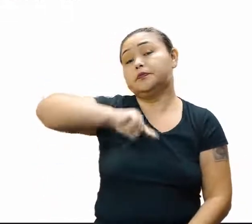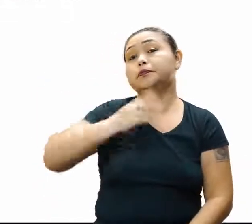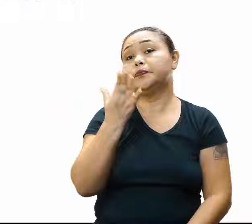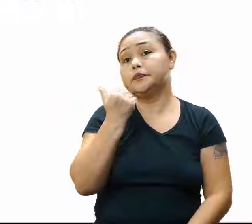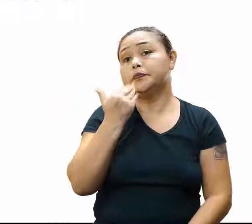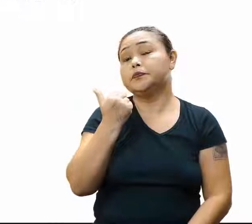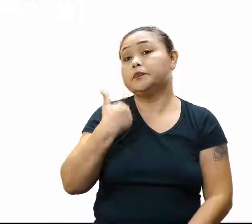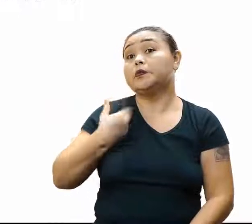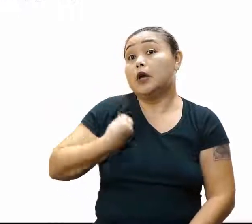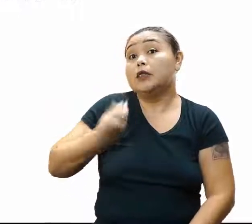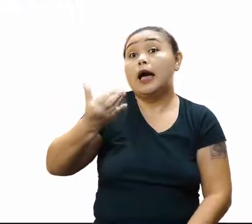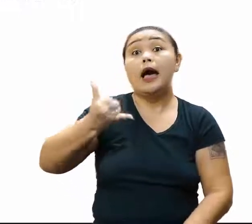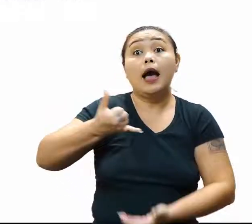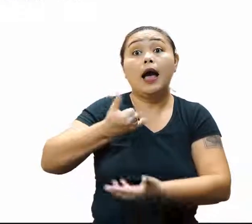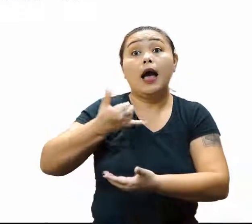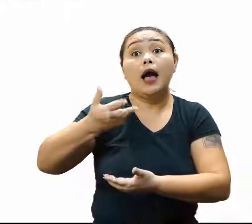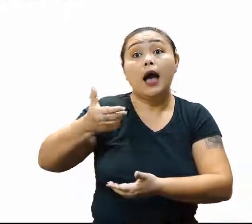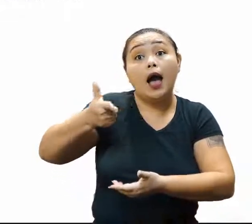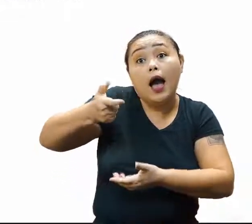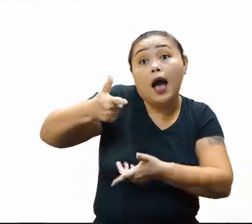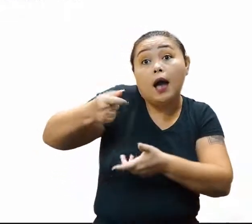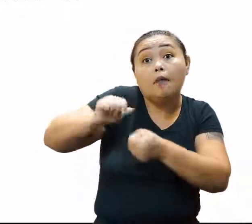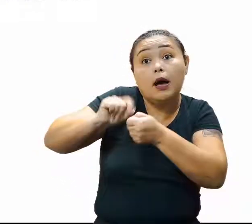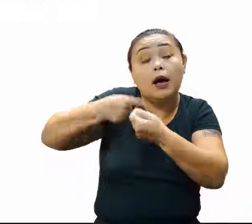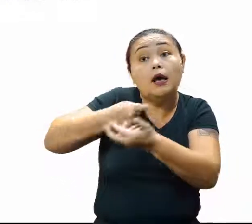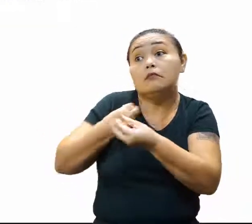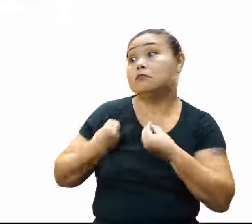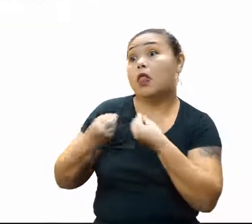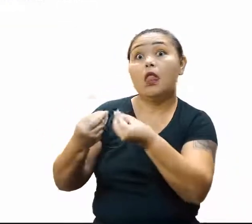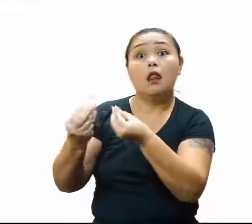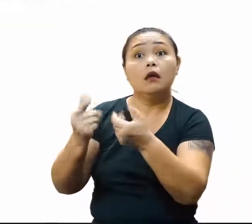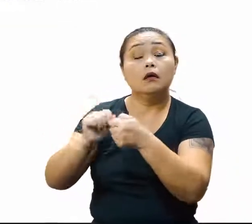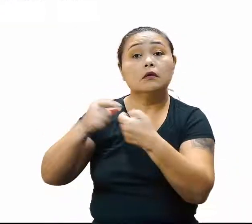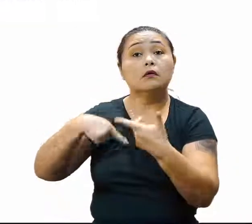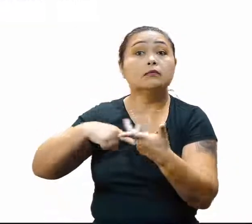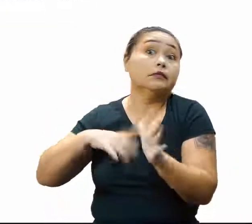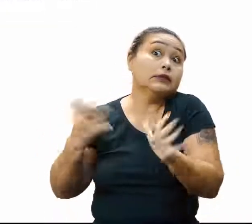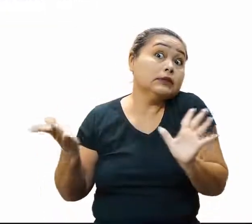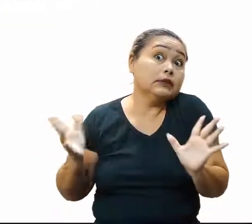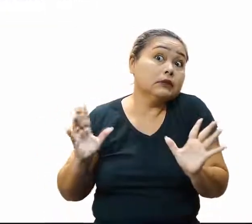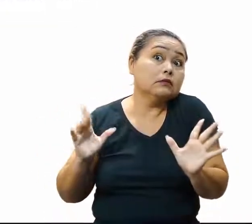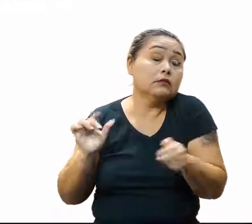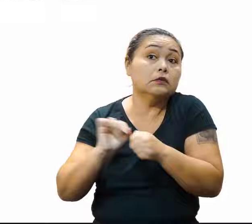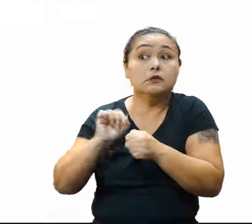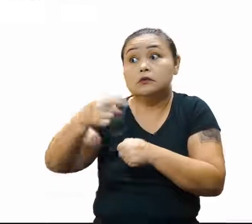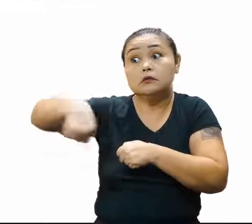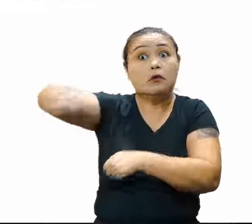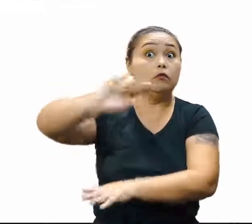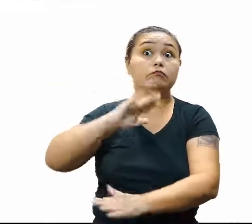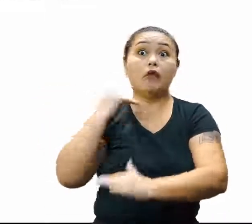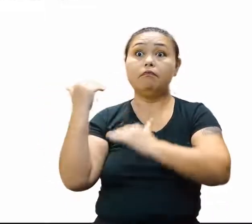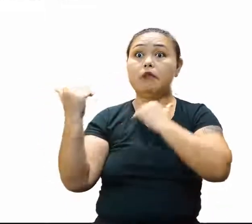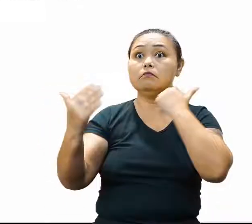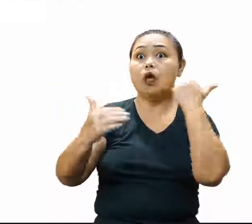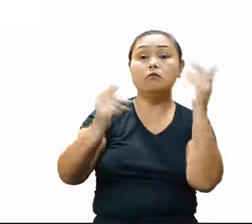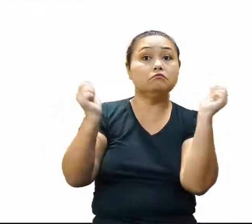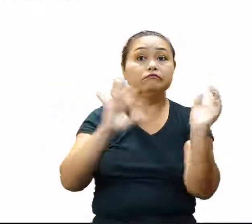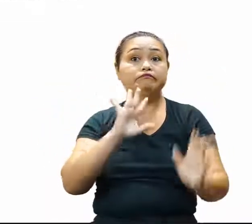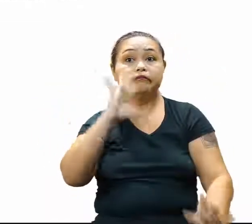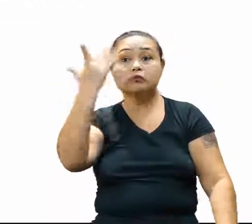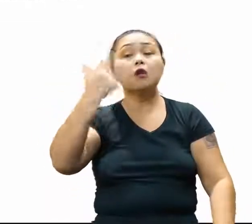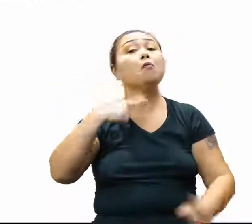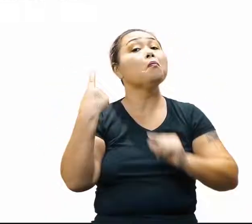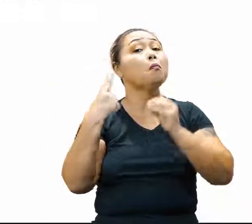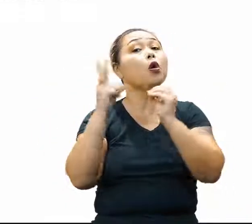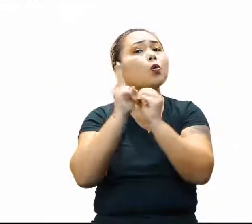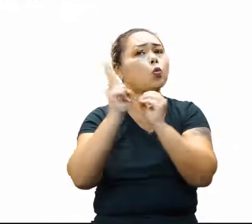armar esses homens. Certo? Caso contrário, serão abatidos. Porque o índio, ele conhece muito bem a